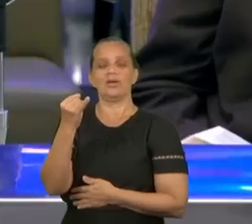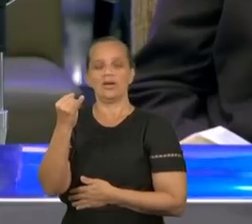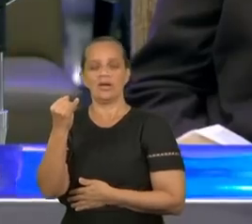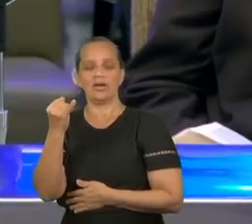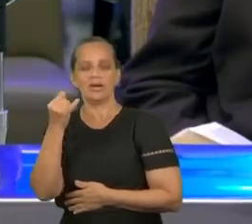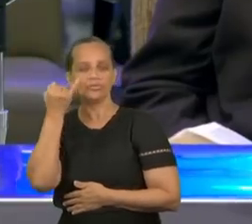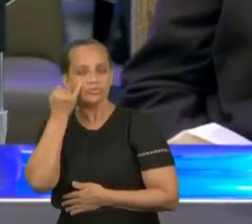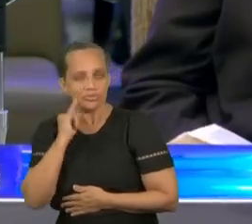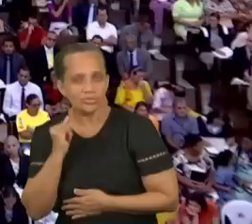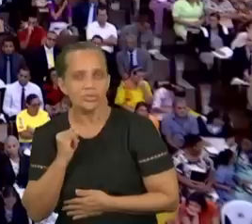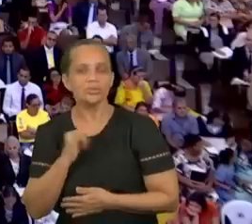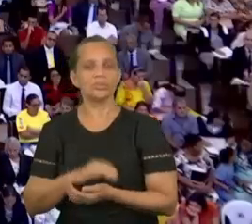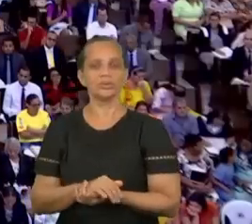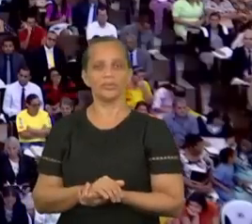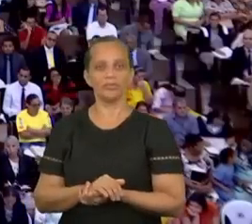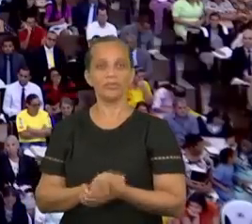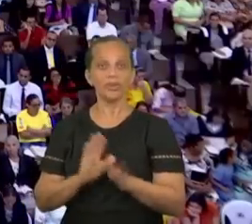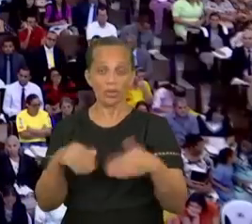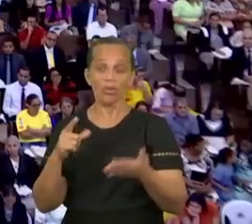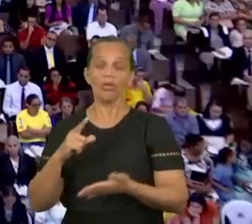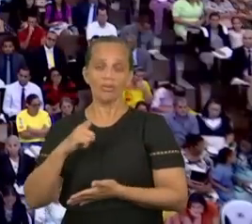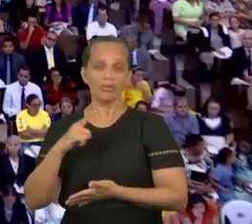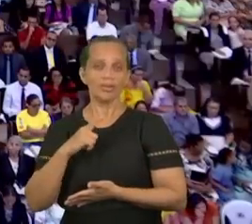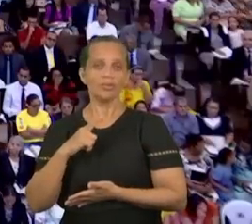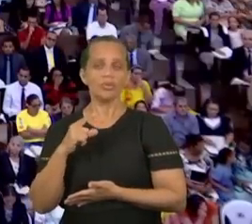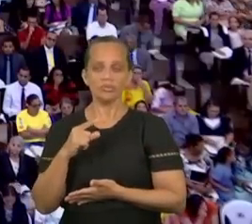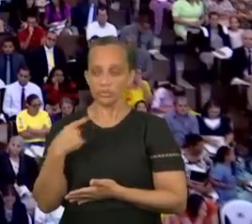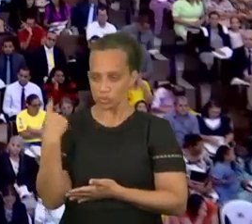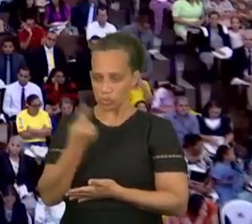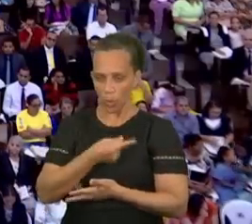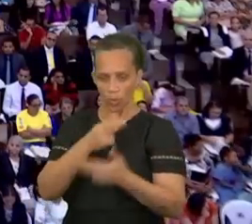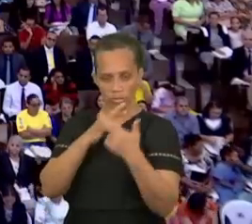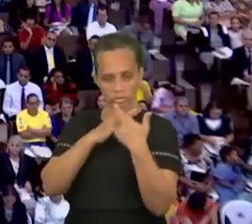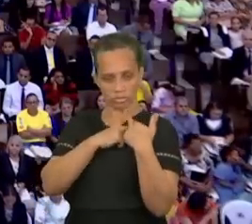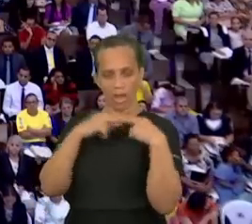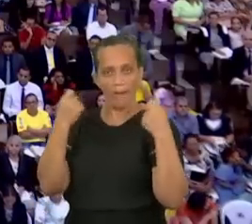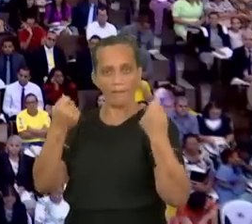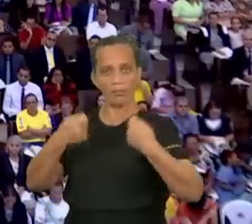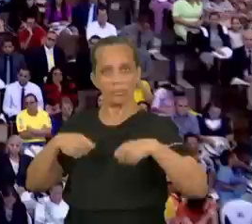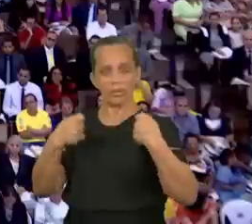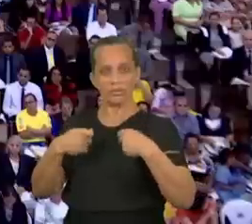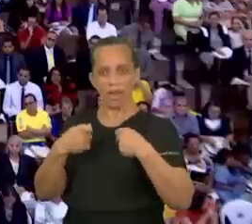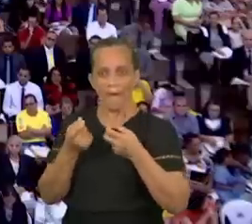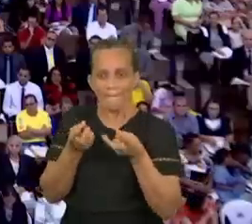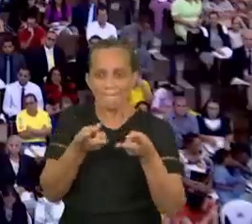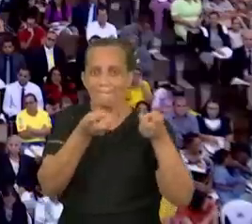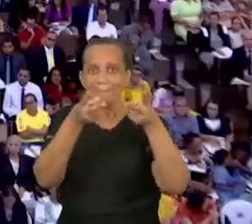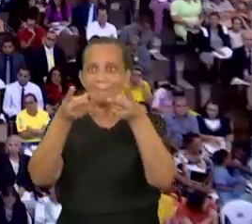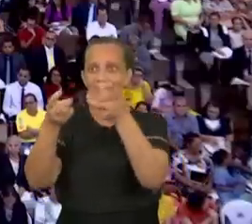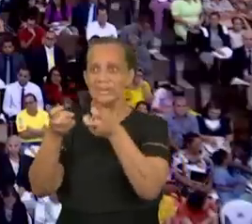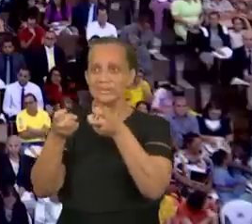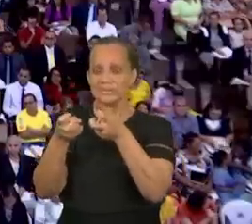não é nós temos irmão como os líderes do lá ensinar discernir Entre o certo e o errado